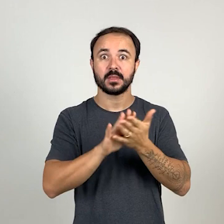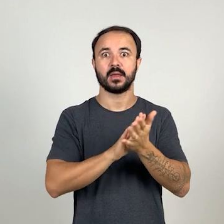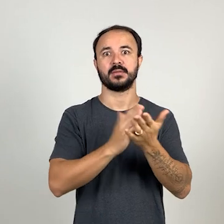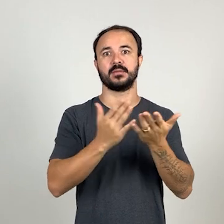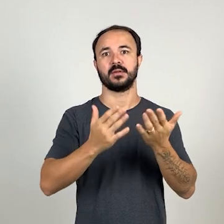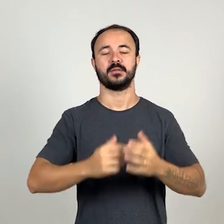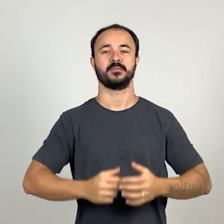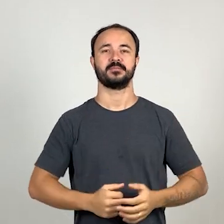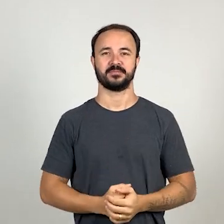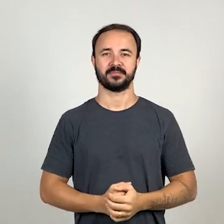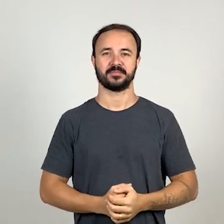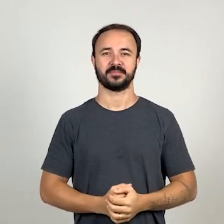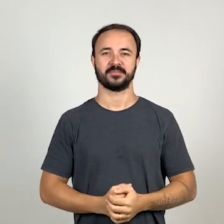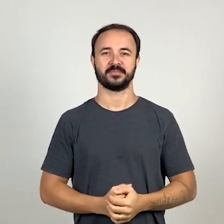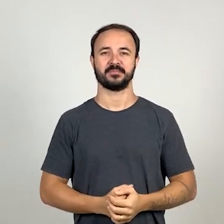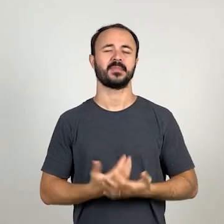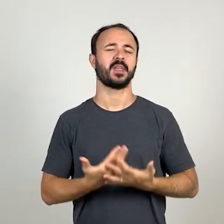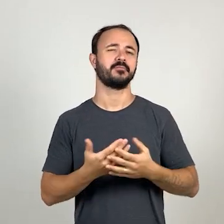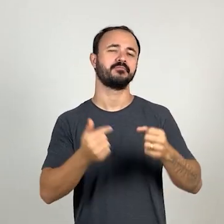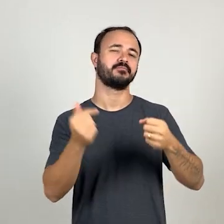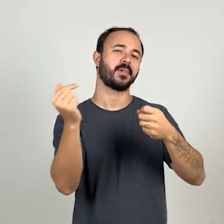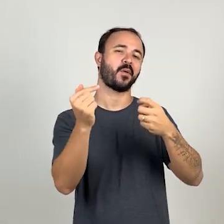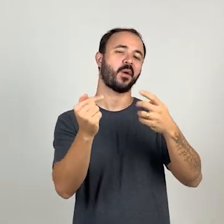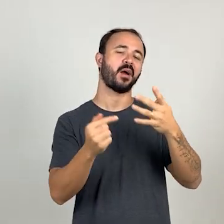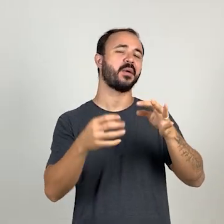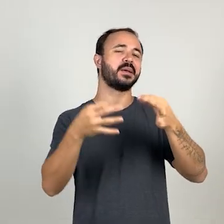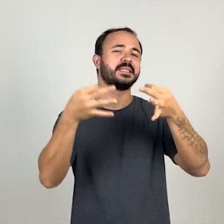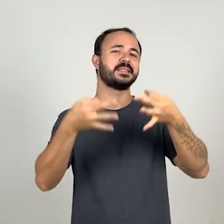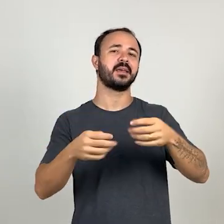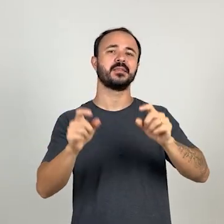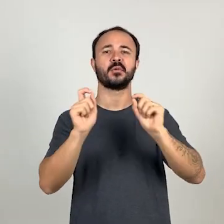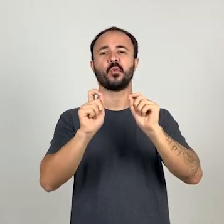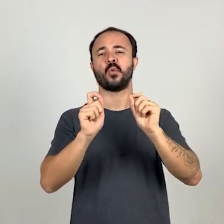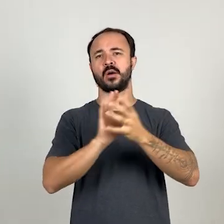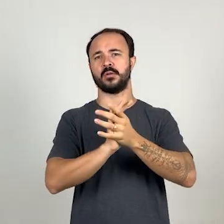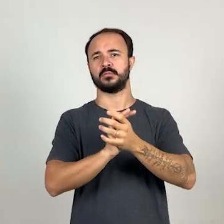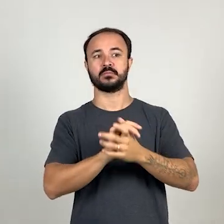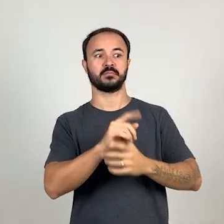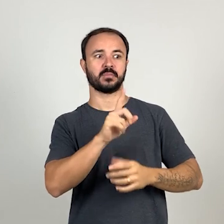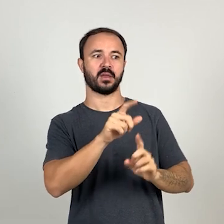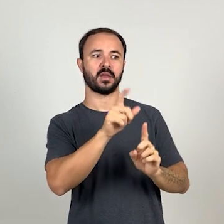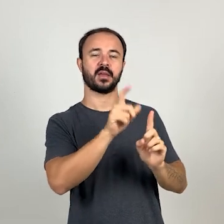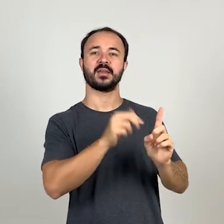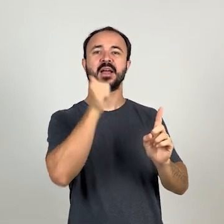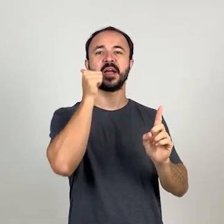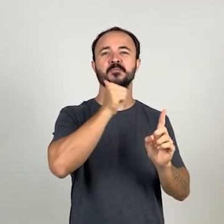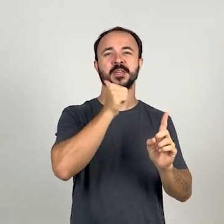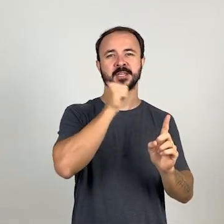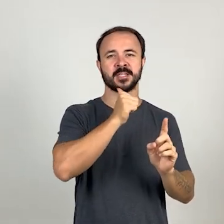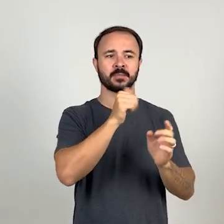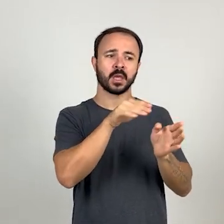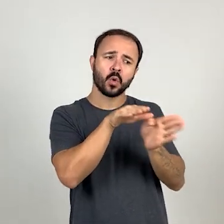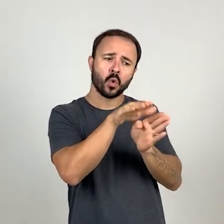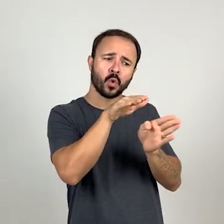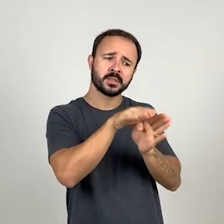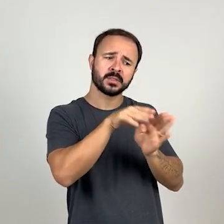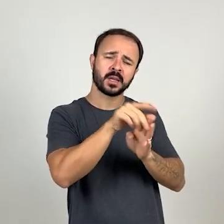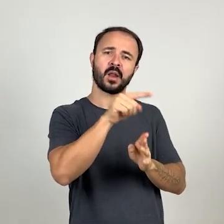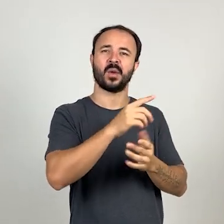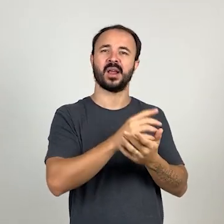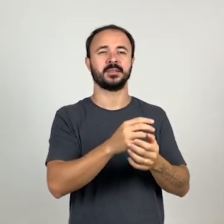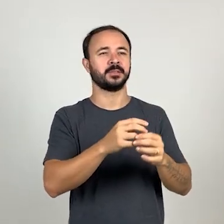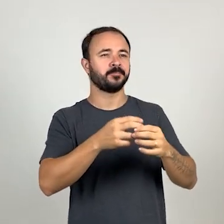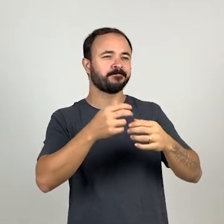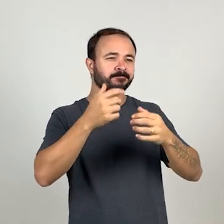Shouldn't, should, could. Qual conselho você daria para essa garota? É uma moça que está jogando, passando suas noites